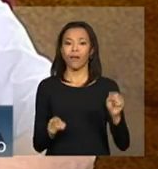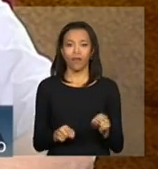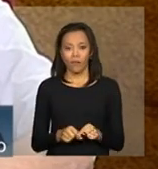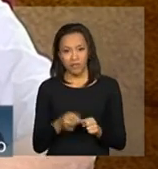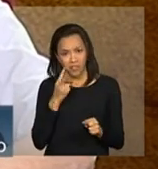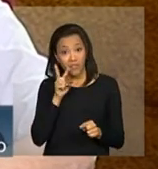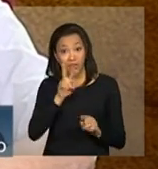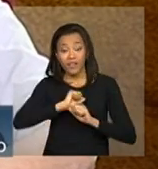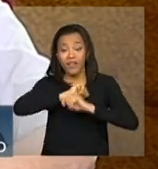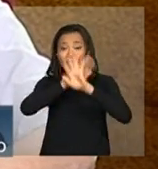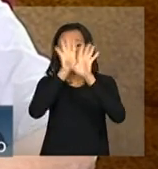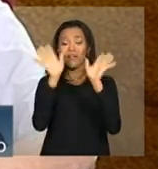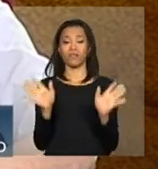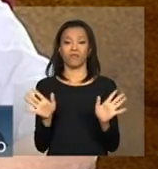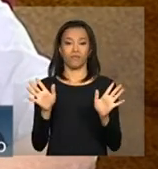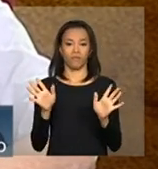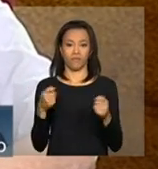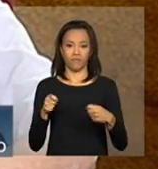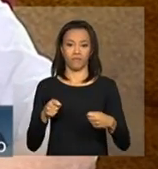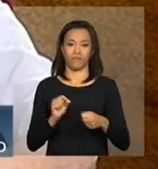Certo? Então,